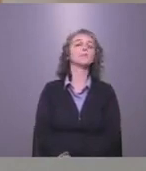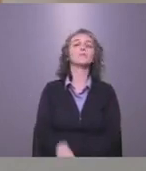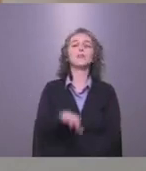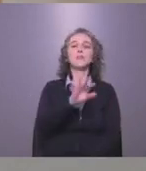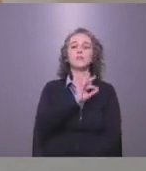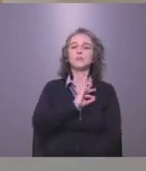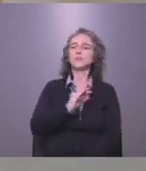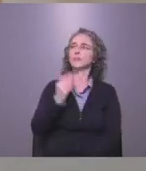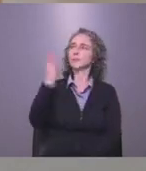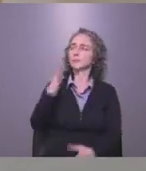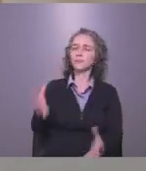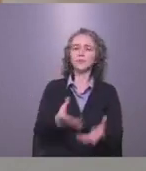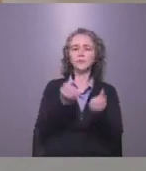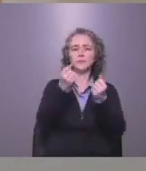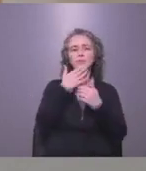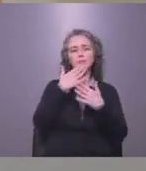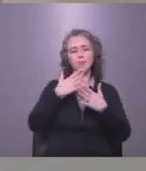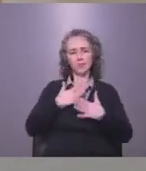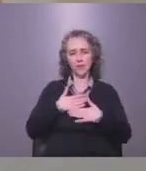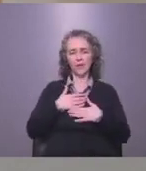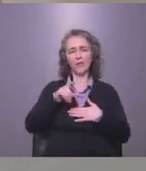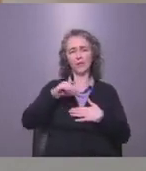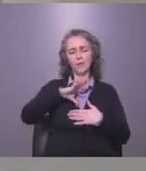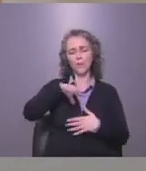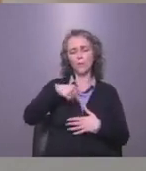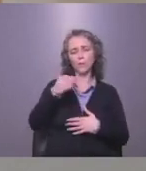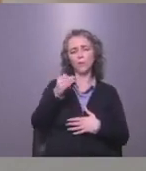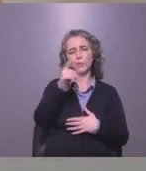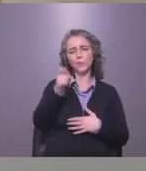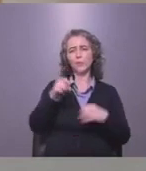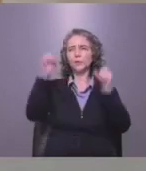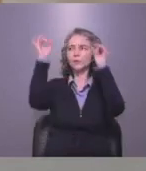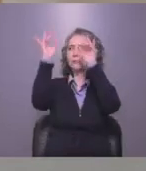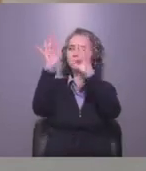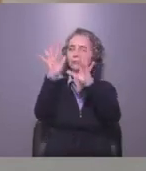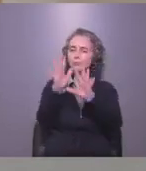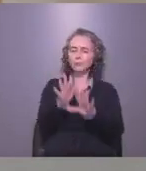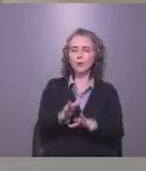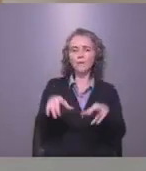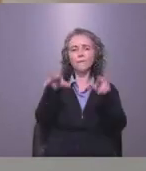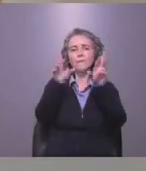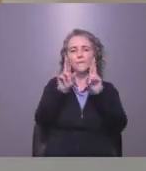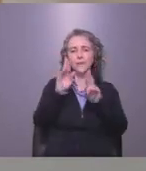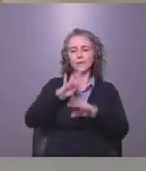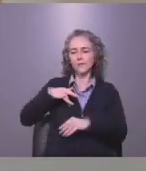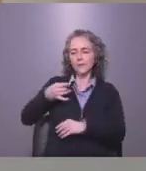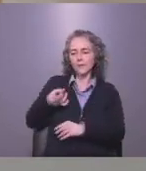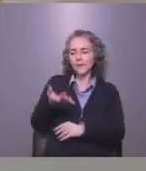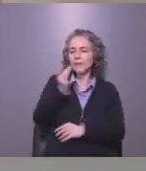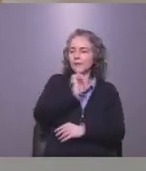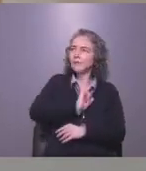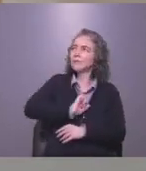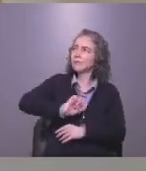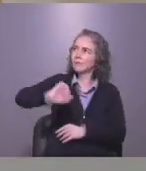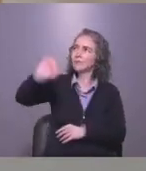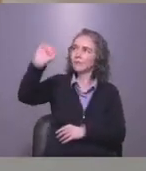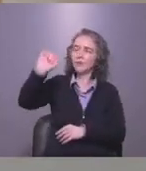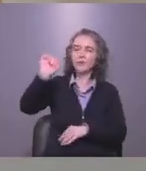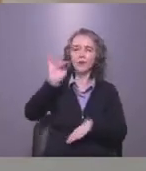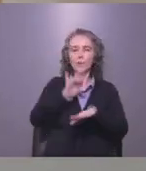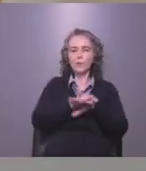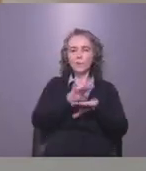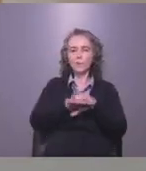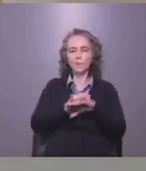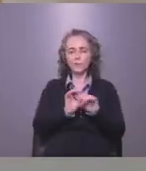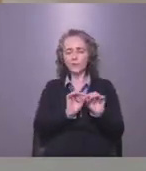Livrai-nos de todo o mal, Senhor, e dai ao mundo a paz em nossos dias, para que, ajudados pela vossa misericórdia, sejamos sempre livres